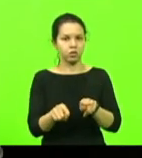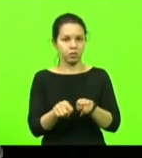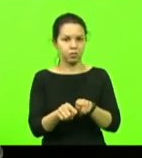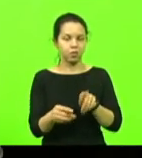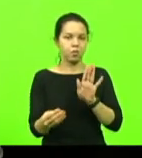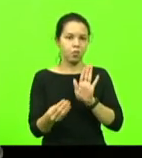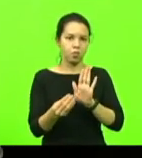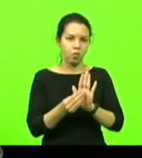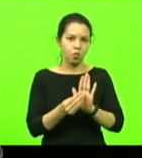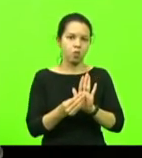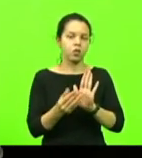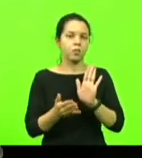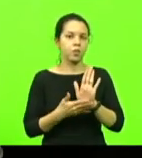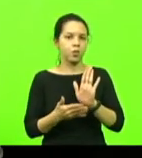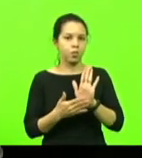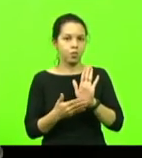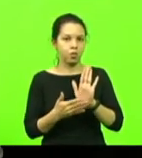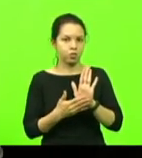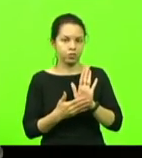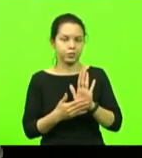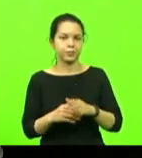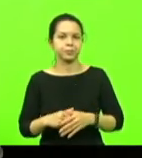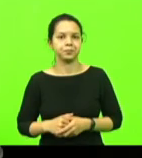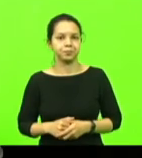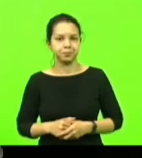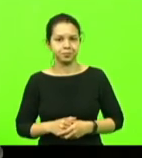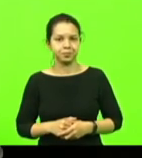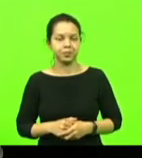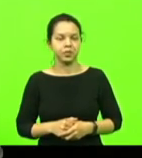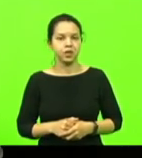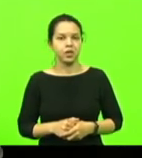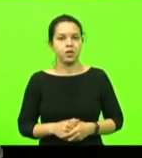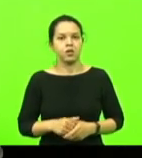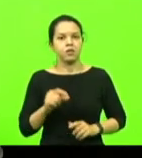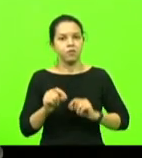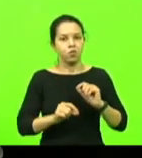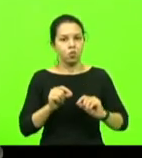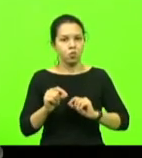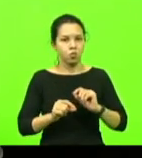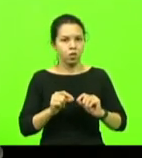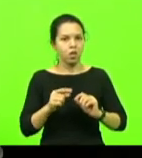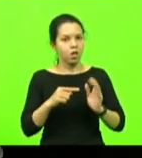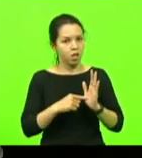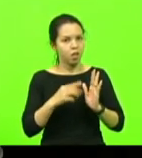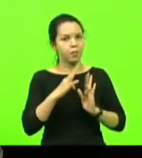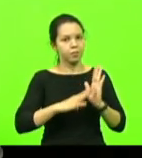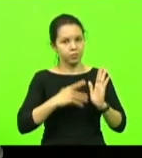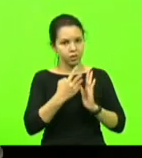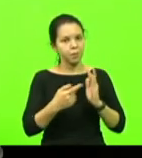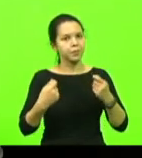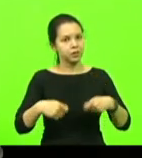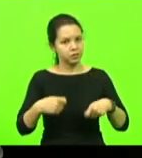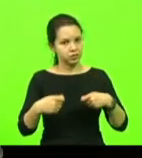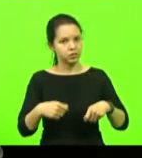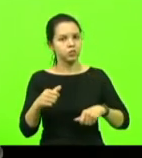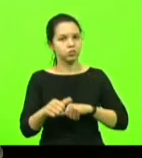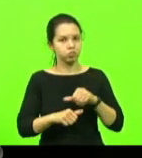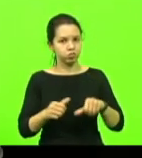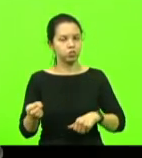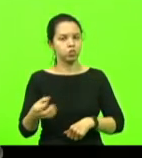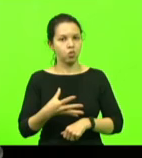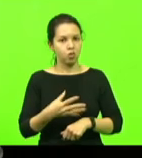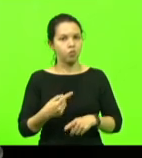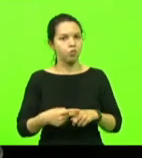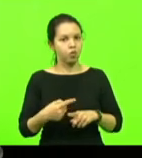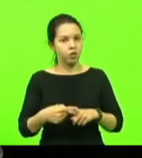relatório. O ofício do SINT trata que a planilha precisa ser atualizada, pois, como já existe previsão de